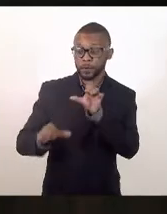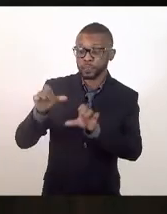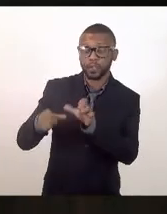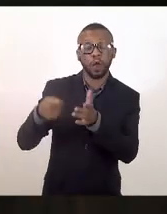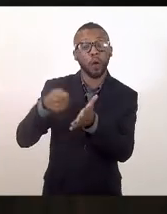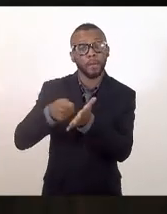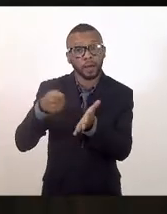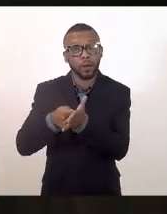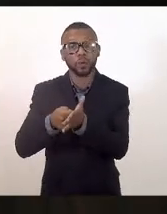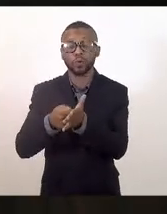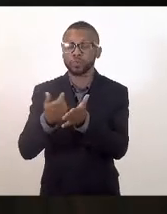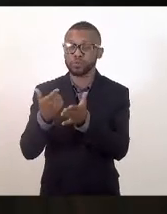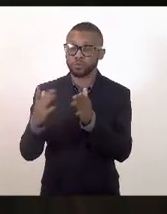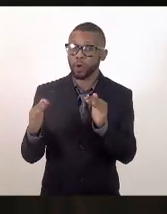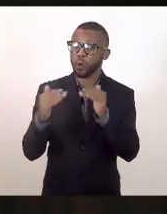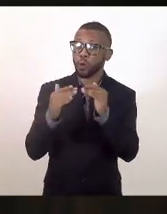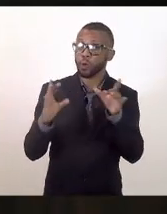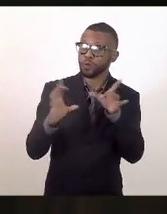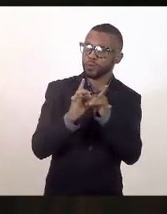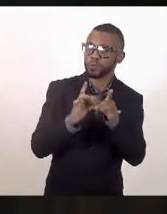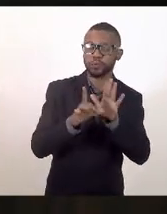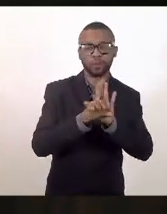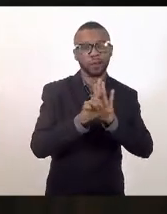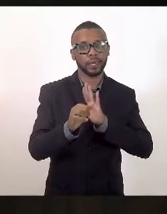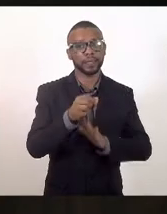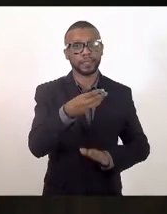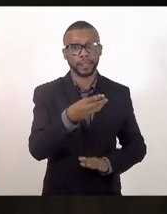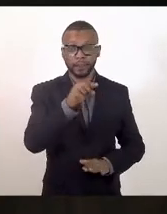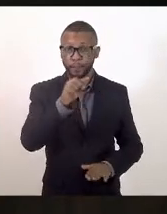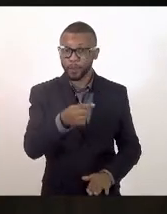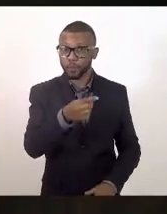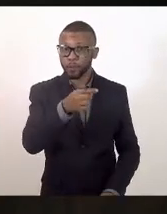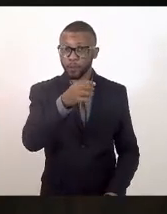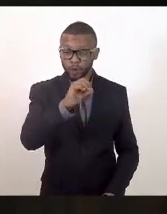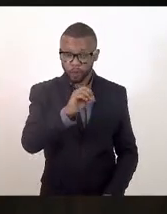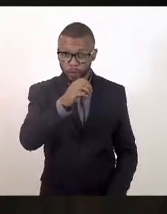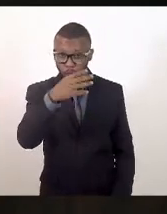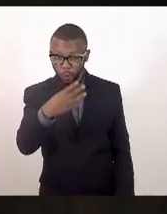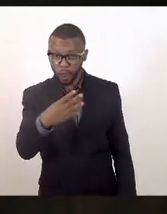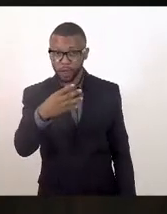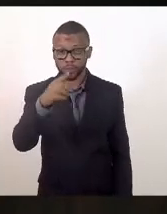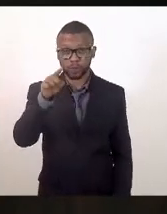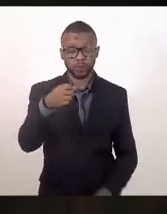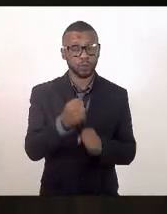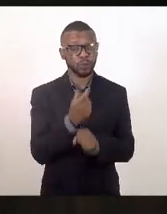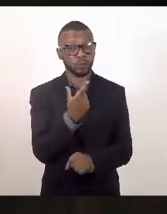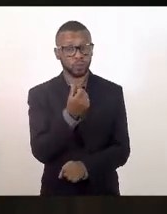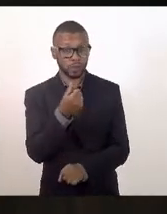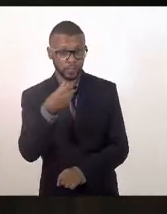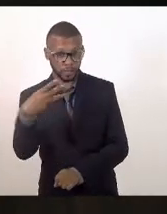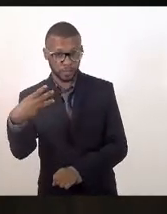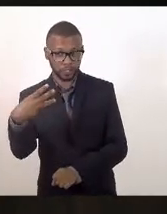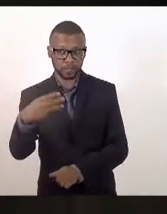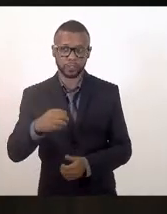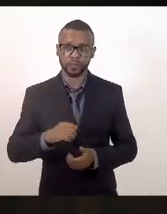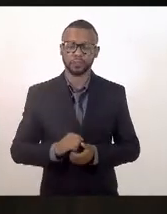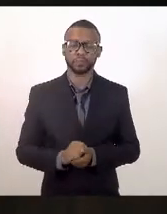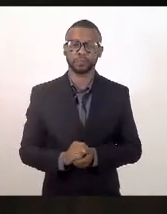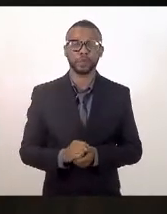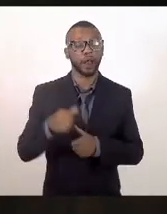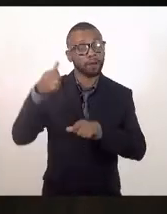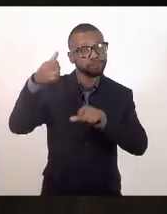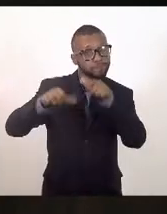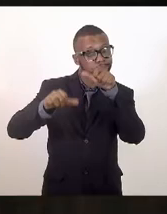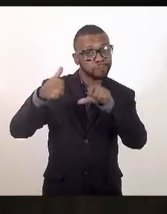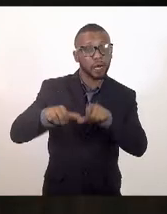lei 6.504 de 13, da aceitação de cartões de débito, de crédito e da outras providências. Pareceres da Comissão